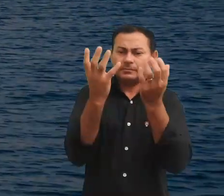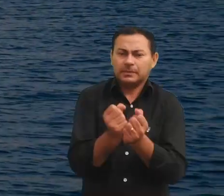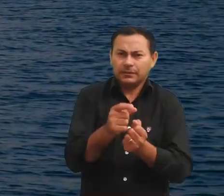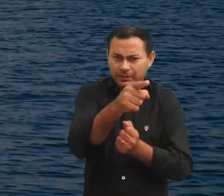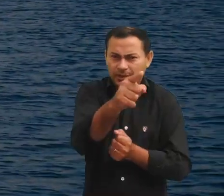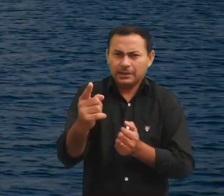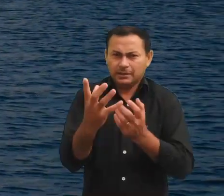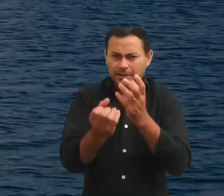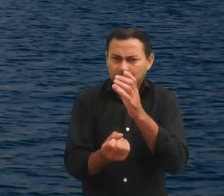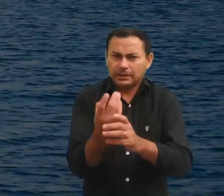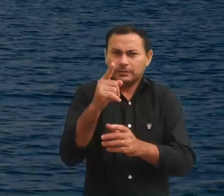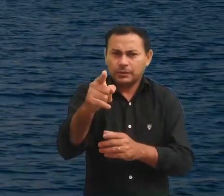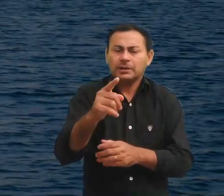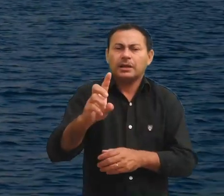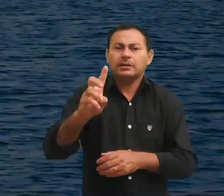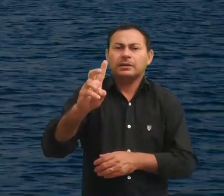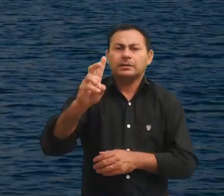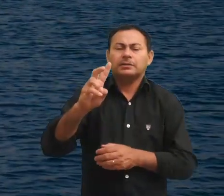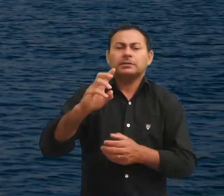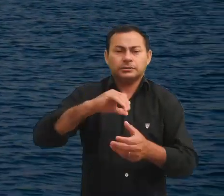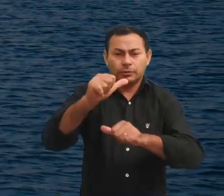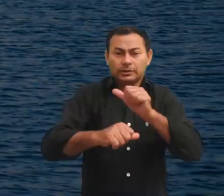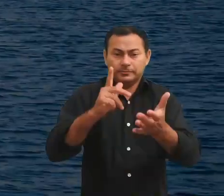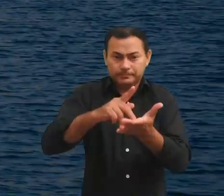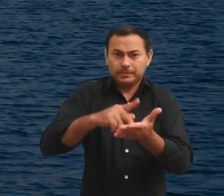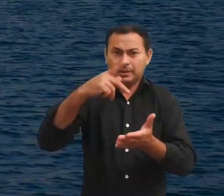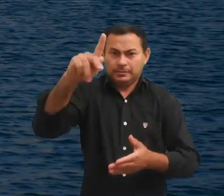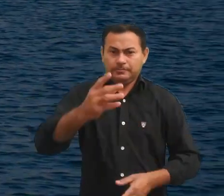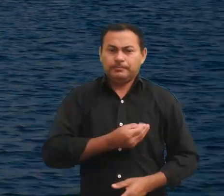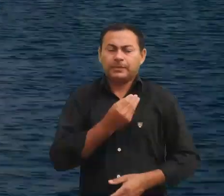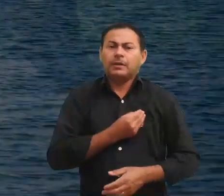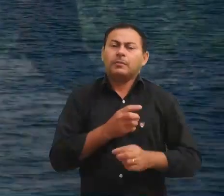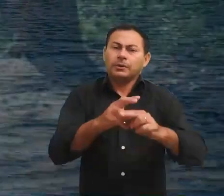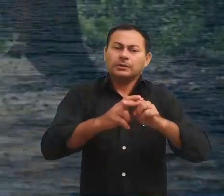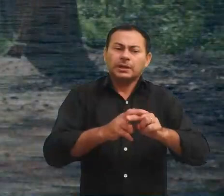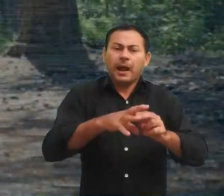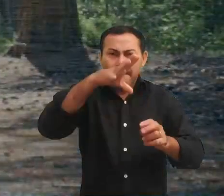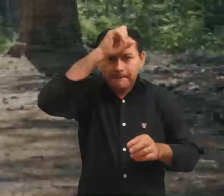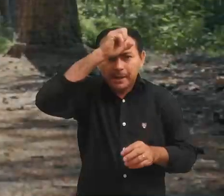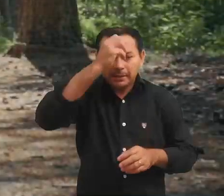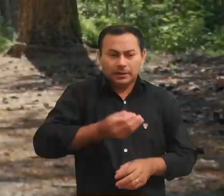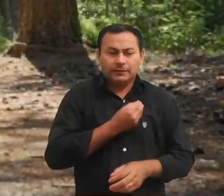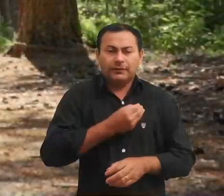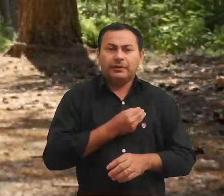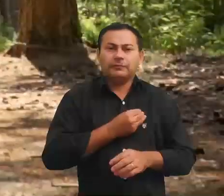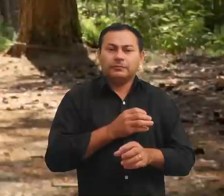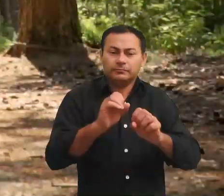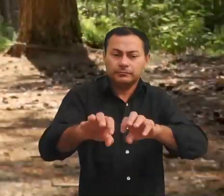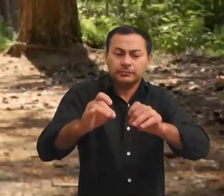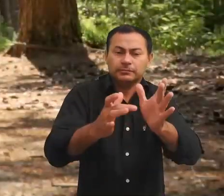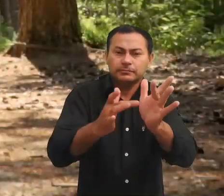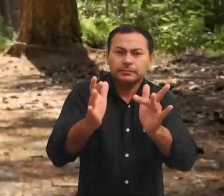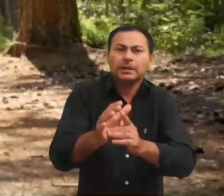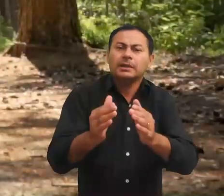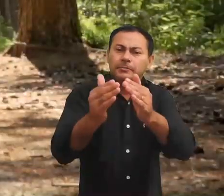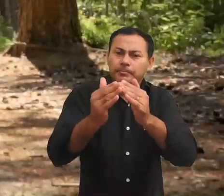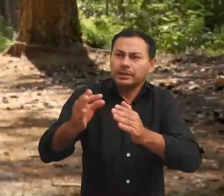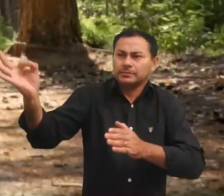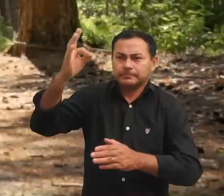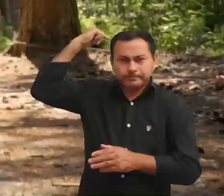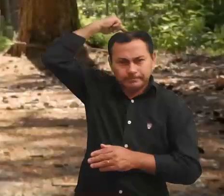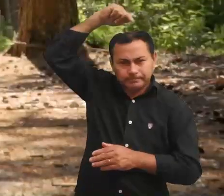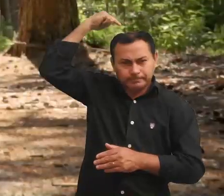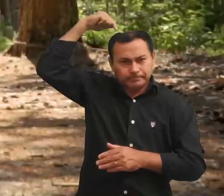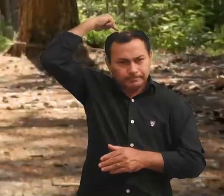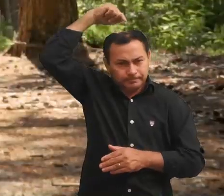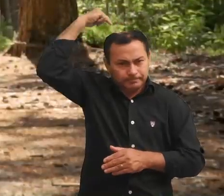seja concebida em você, criada em você e se torne realidade em sua vida? Então busque os ensinos de Jesus, as palavras de Jesus, e